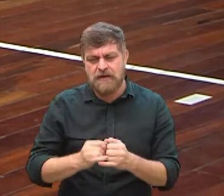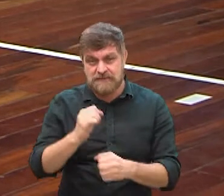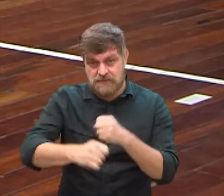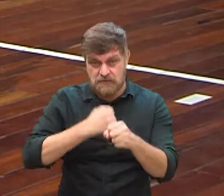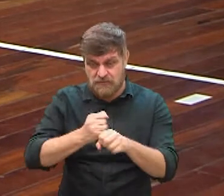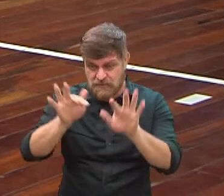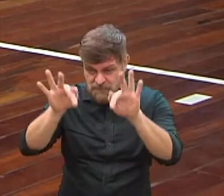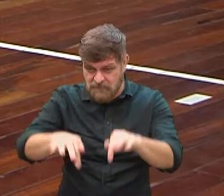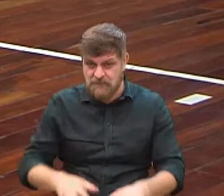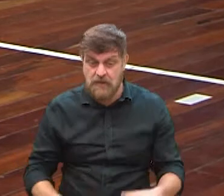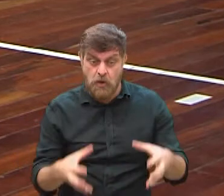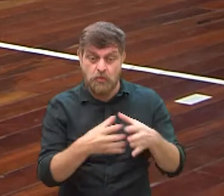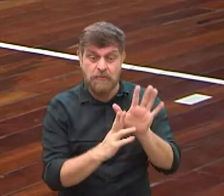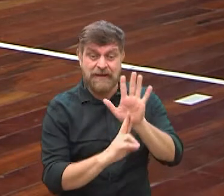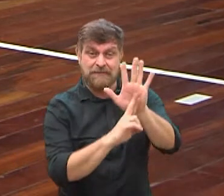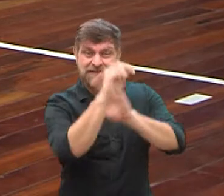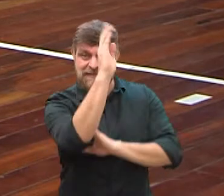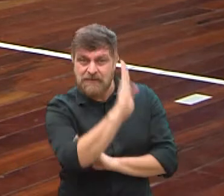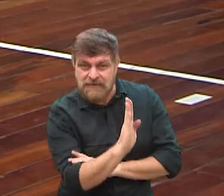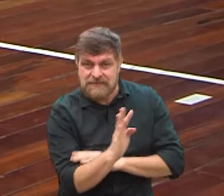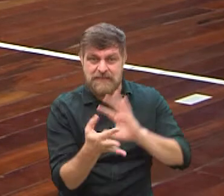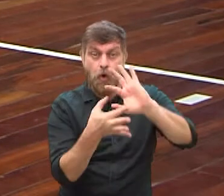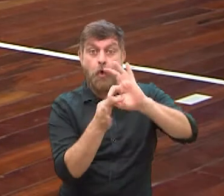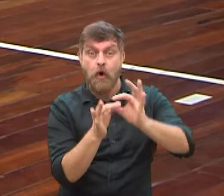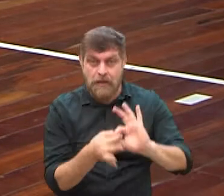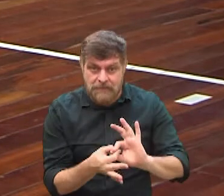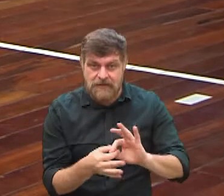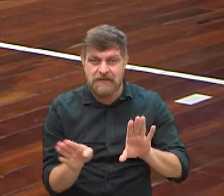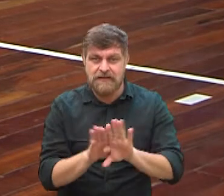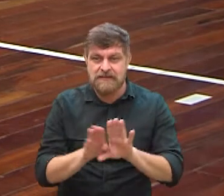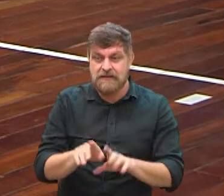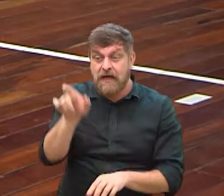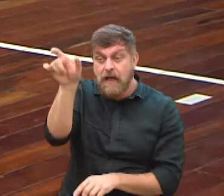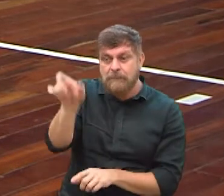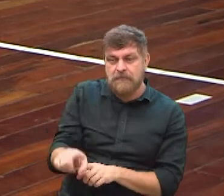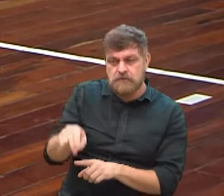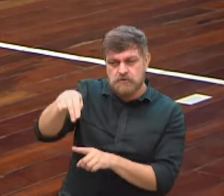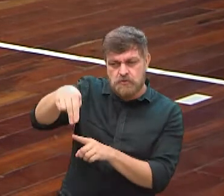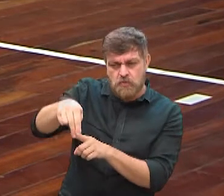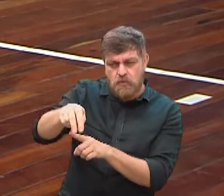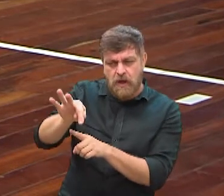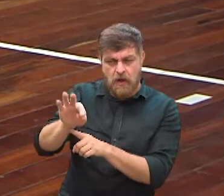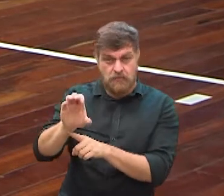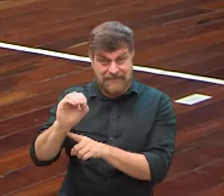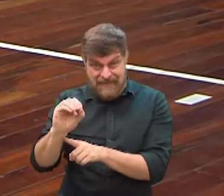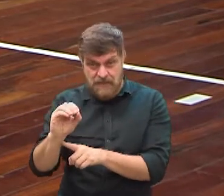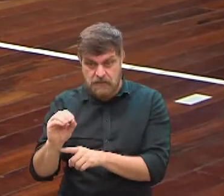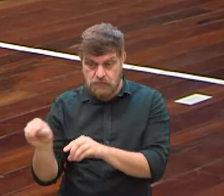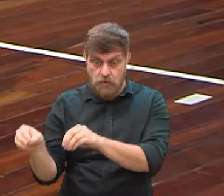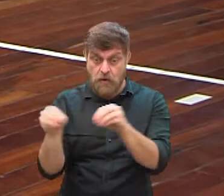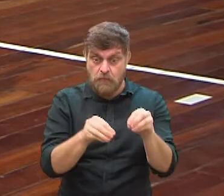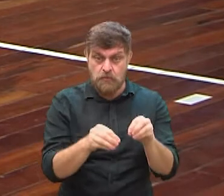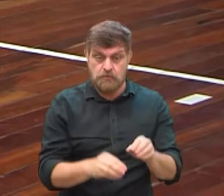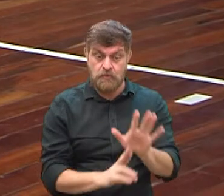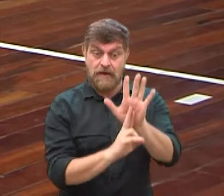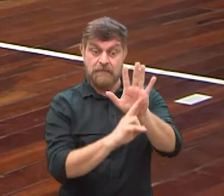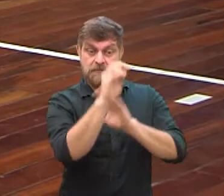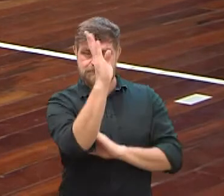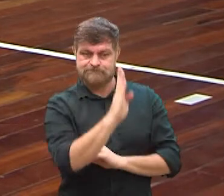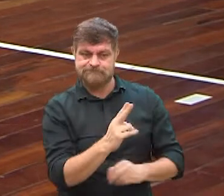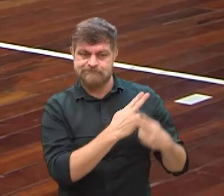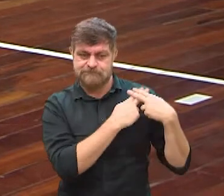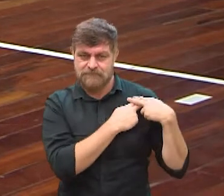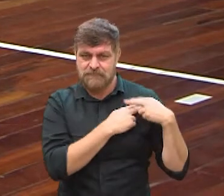a gente vai falar de Seleção Brasileira, vai falar de Pré-Olímpico, vai falar mais sobre o Neto, deixou o Flamengo comandando agora a Seleção Brasileira, tem